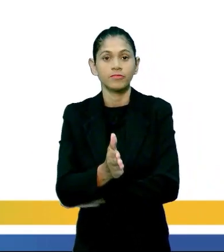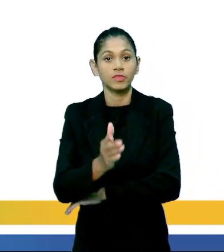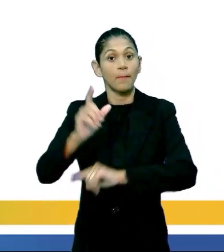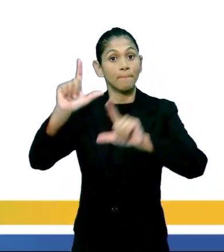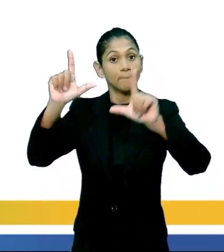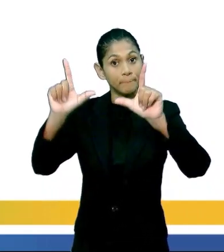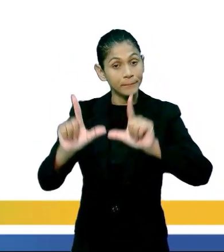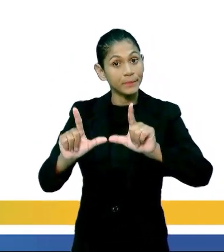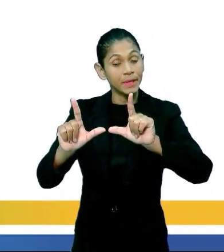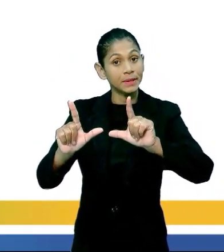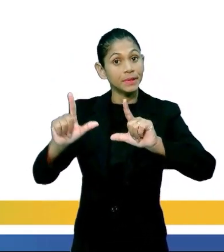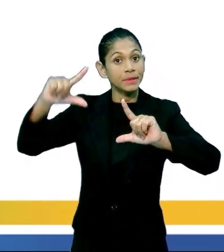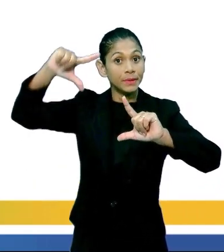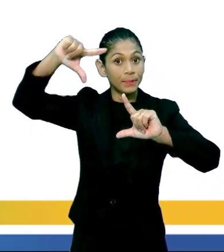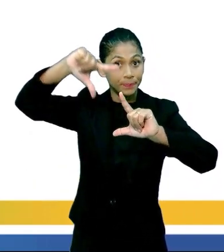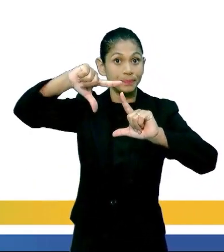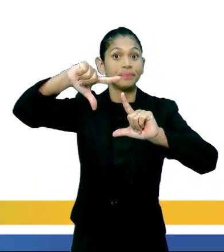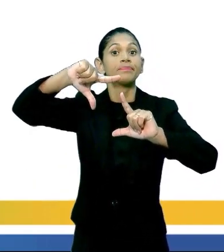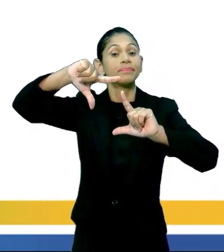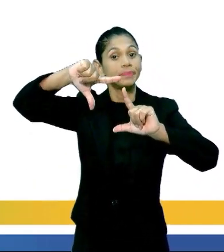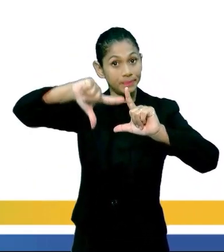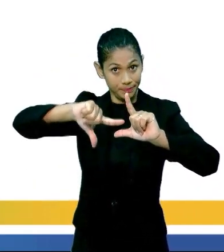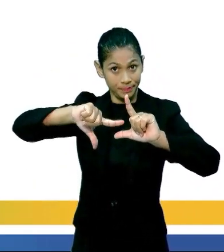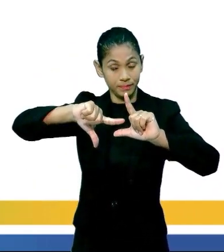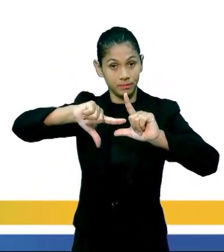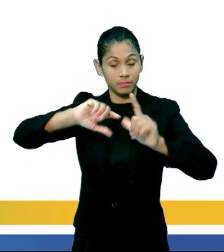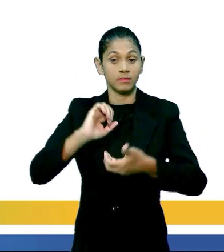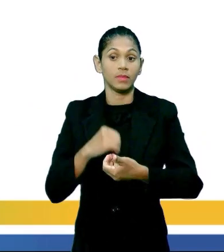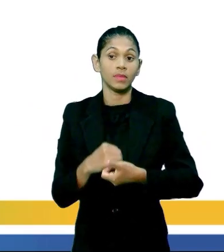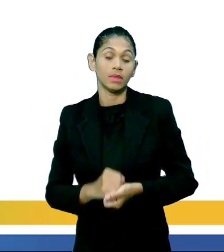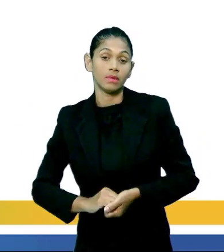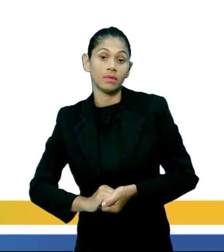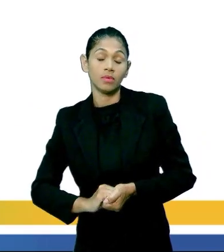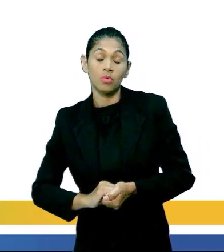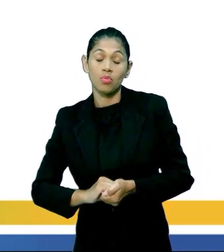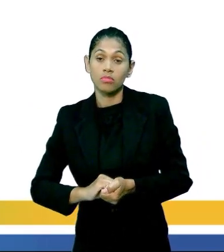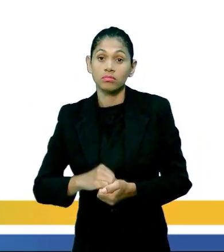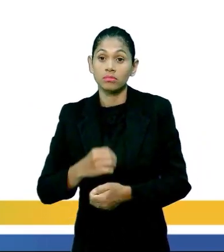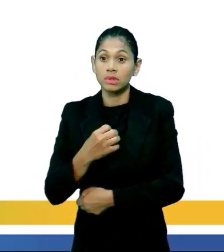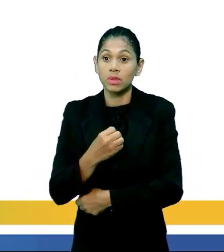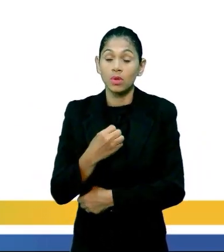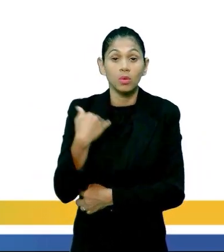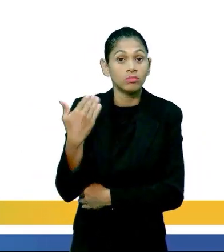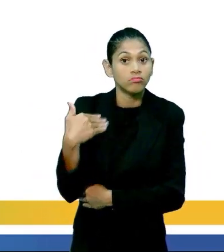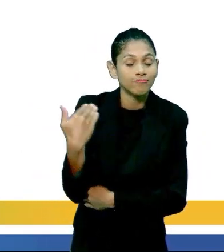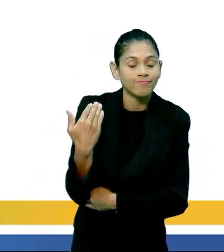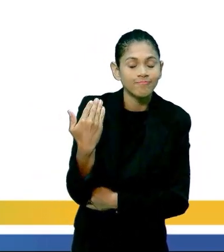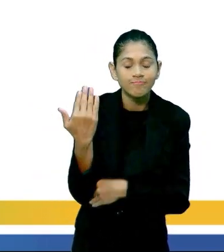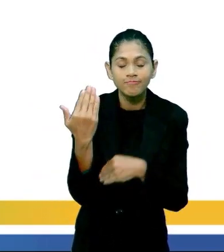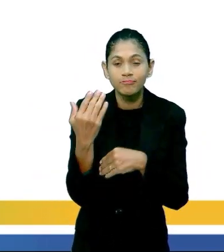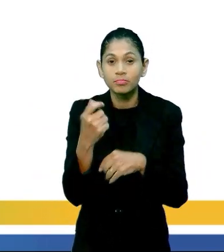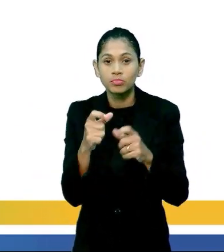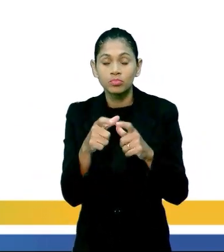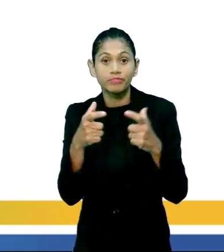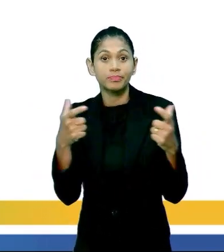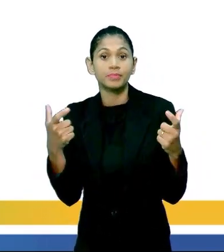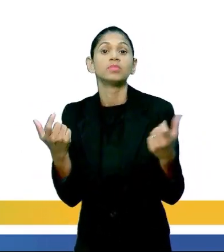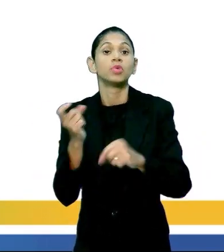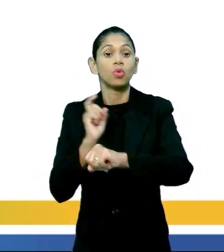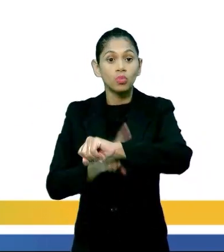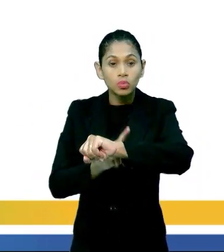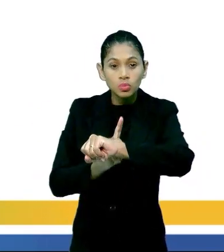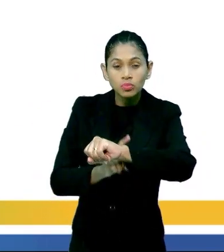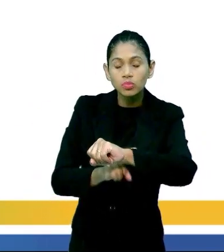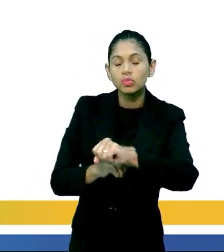preenchido, maior o tempo que a torneira levará para preenchê-lo. Grandezas diretamente proporcionais. Vou